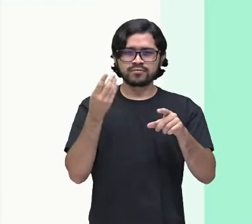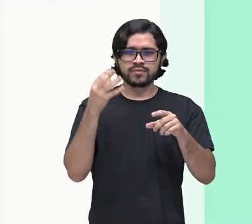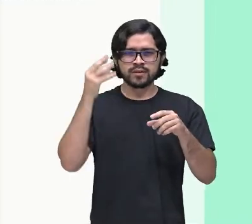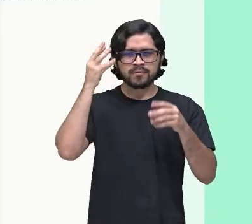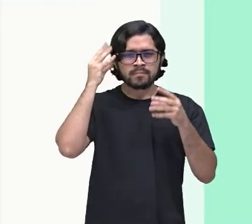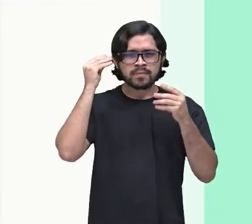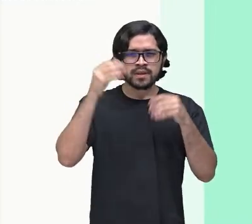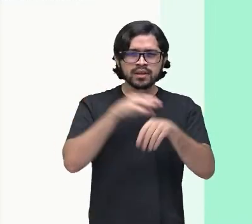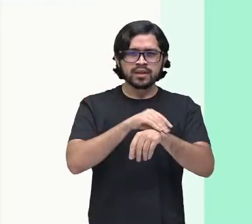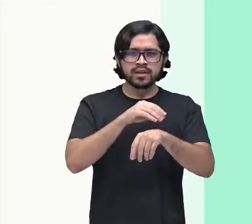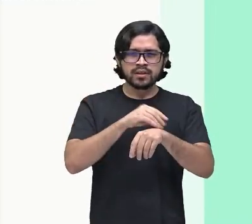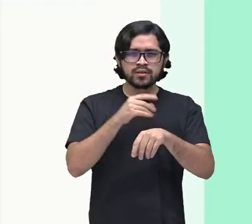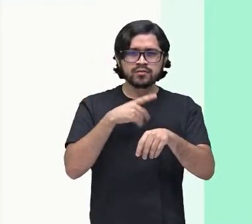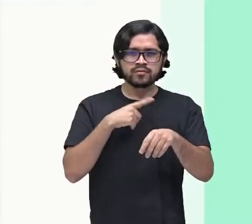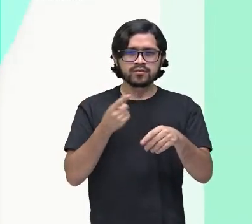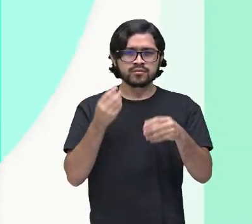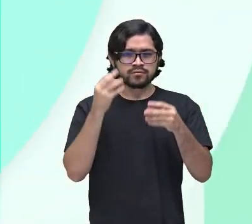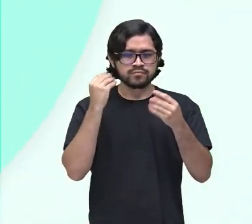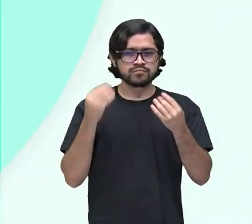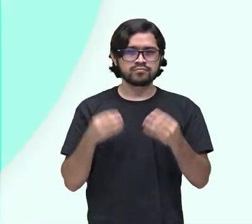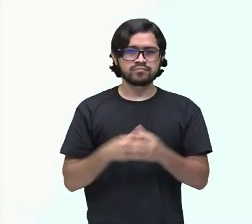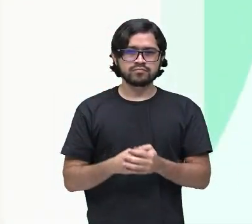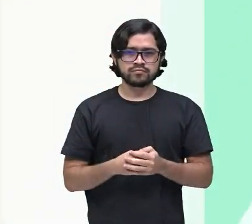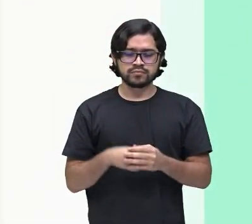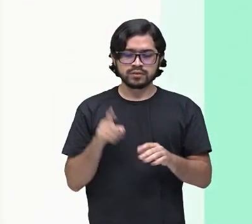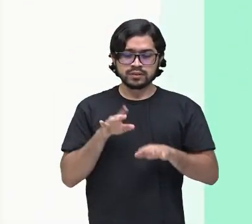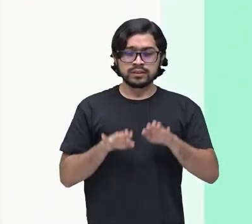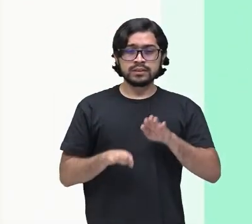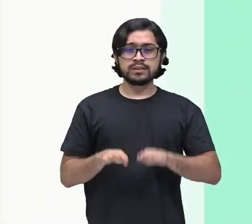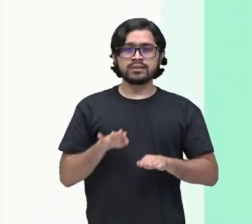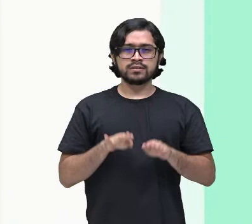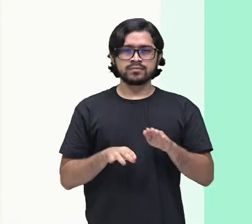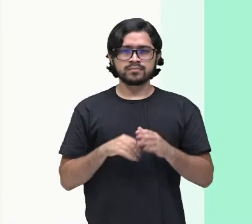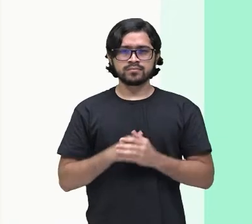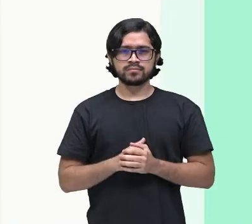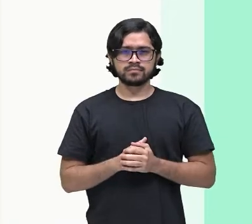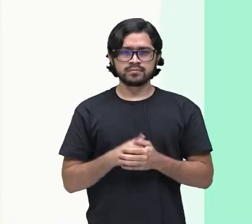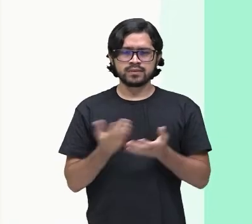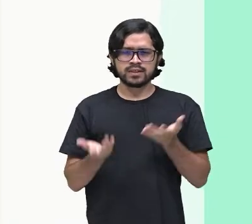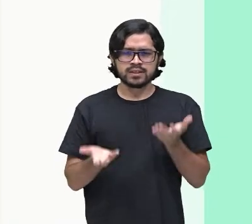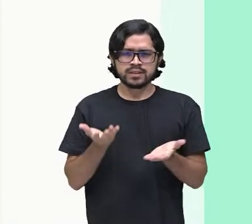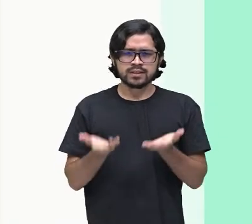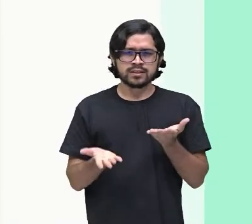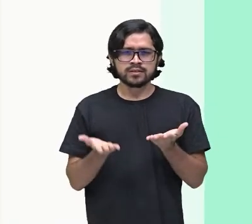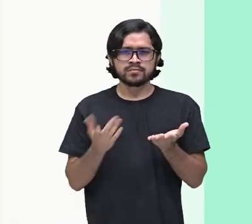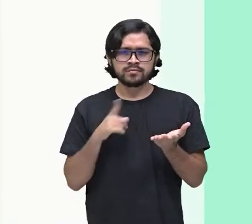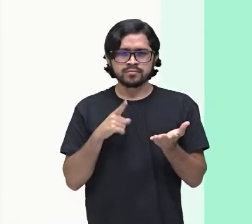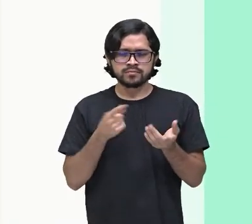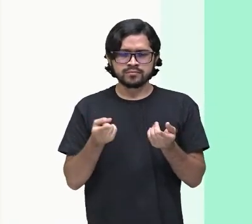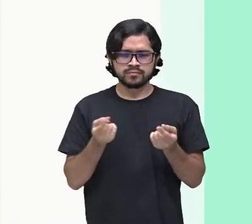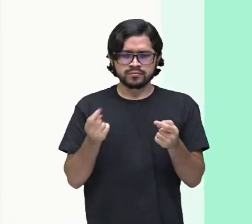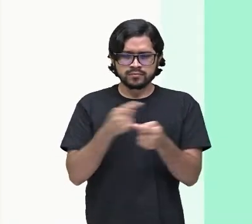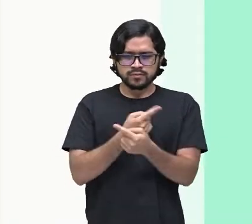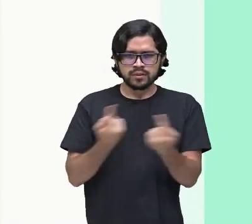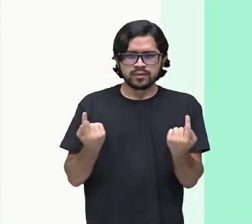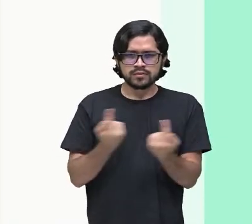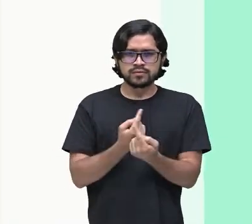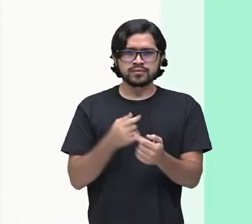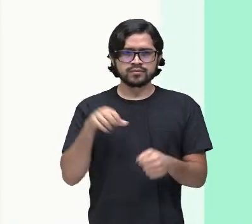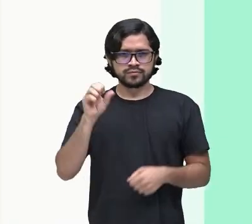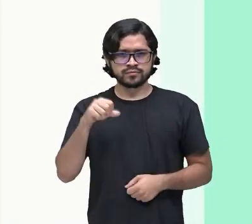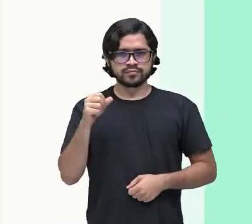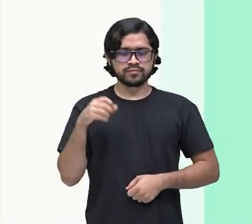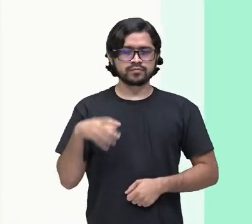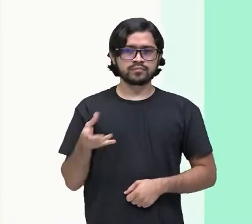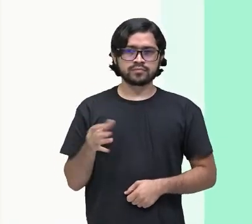estar relacionado com o equilíbrio. A audição e o equilíbrio têm relação? Sim. Além de